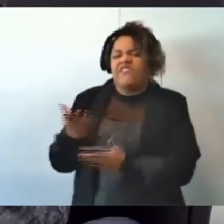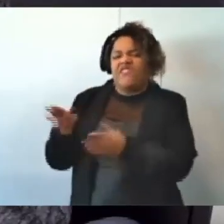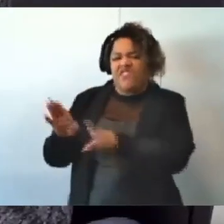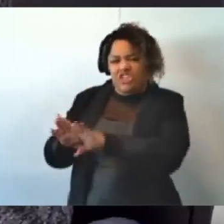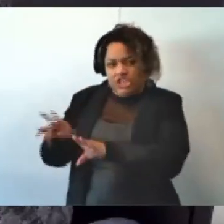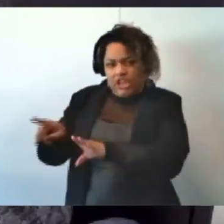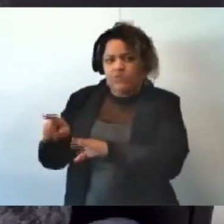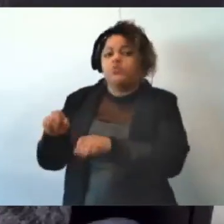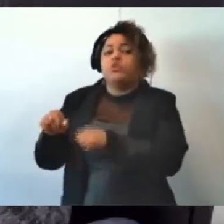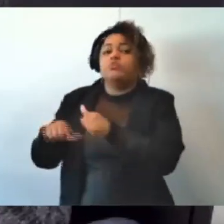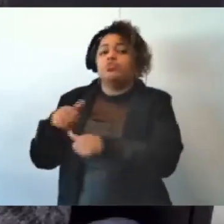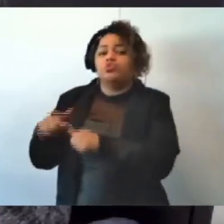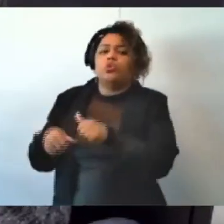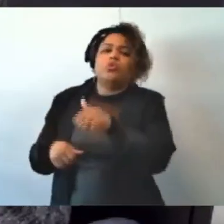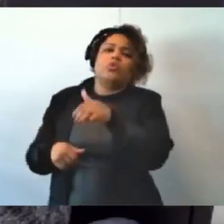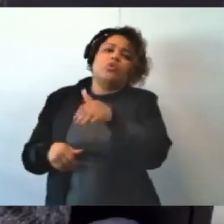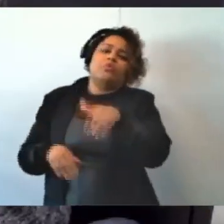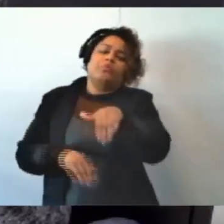Contorno,